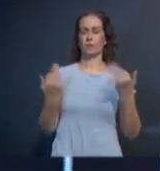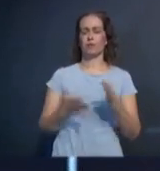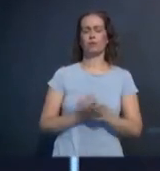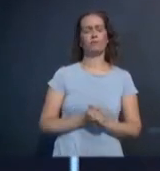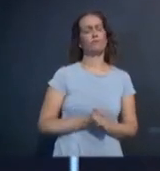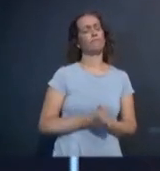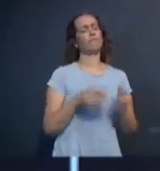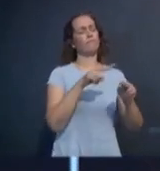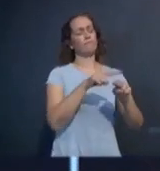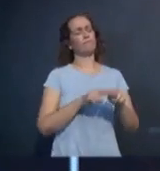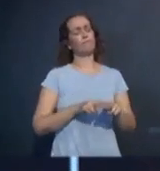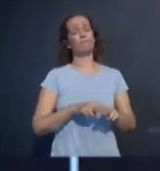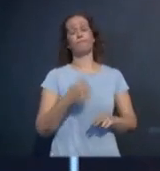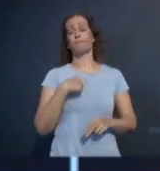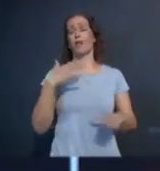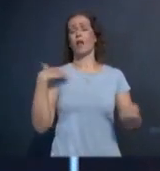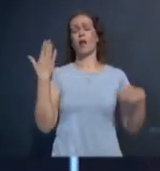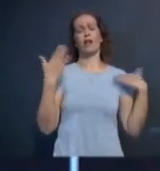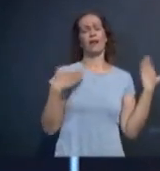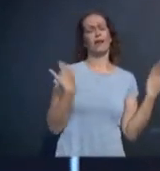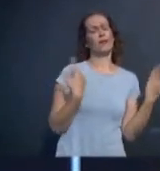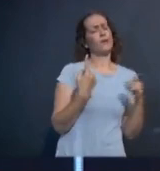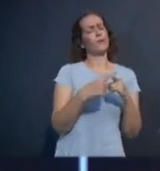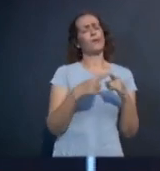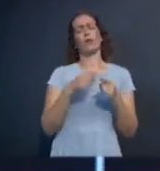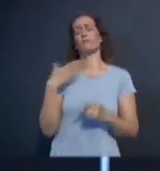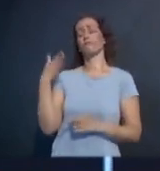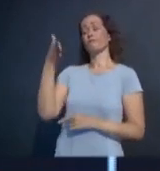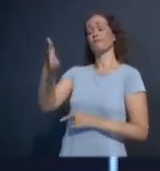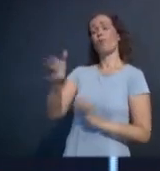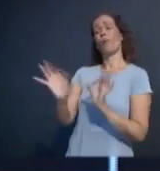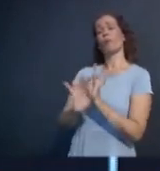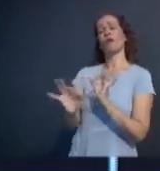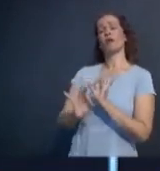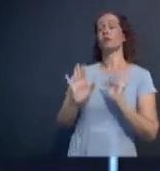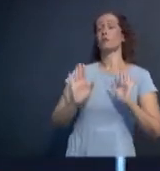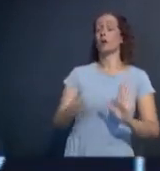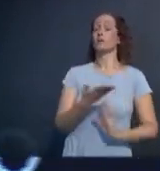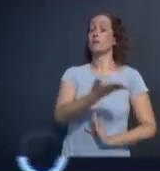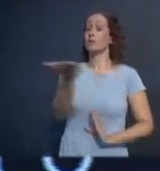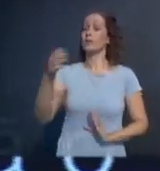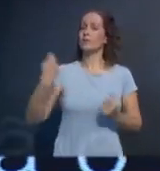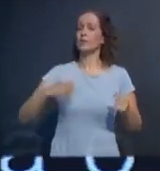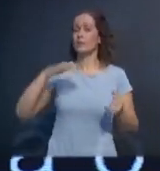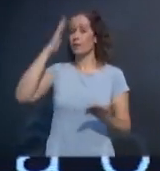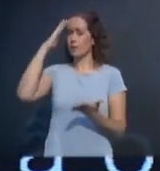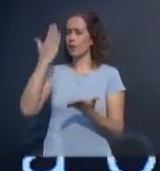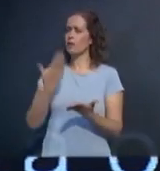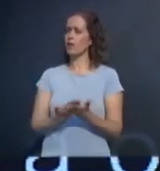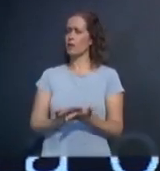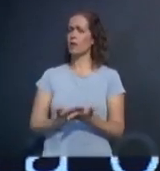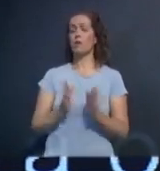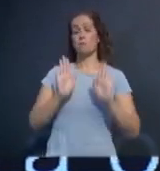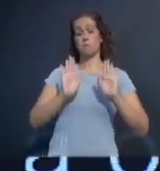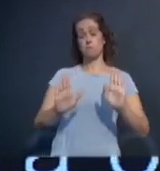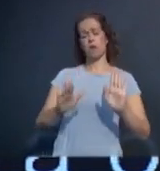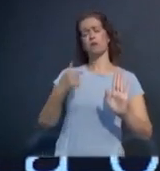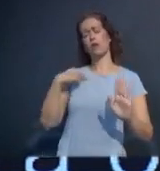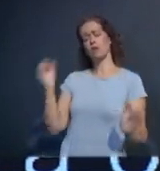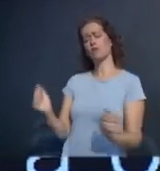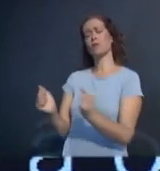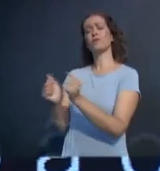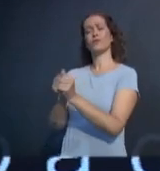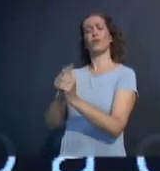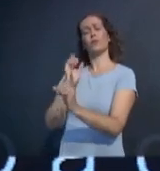alegro que lá não estivesse, para que possais crer, mas vamos ter com ele." Por que